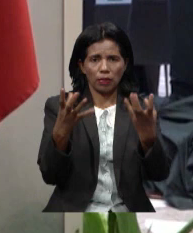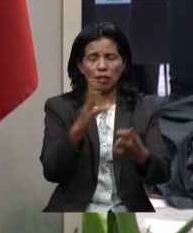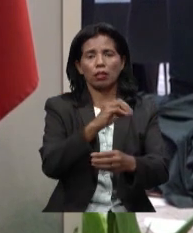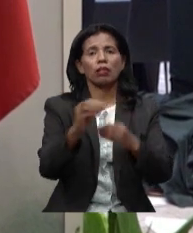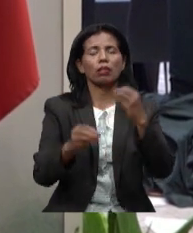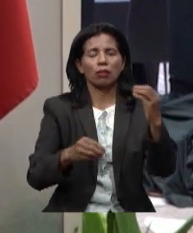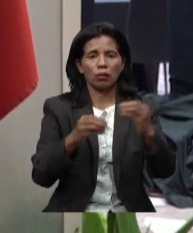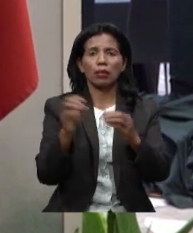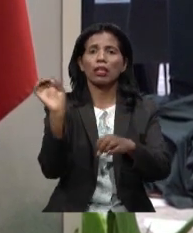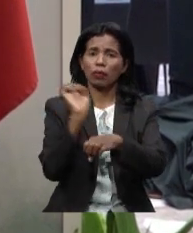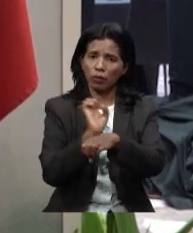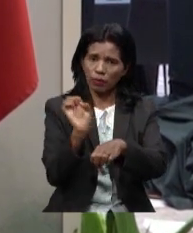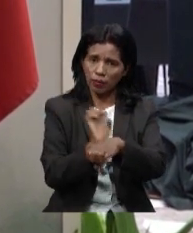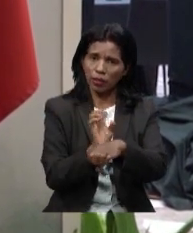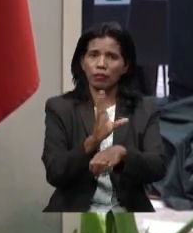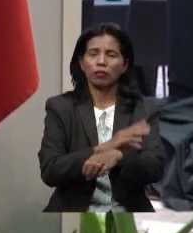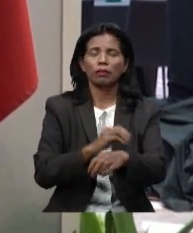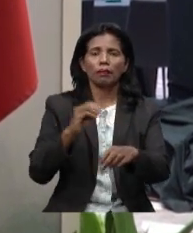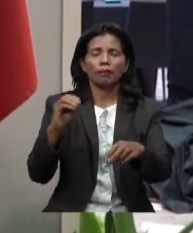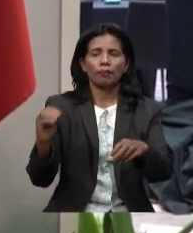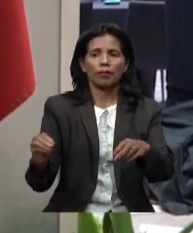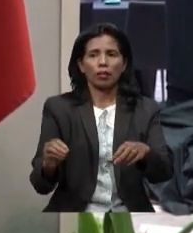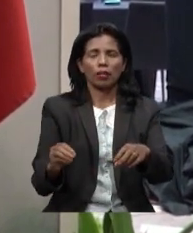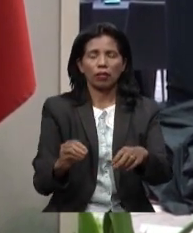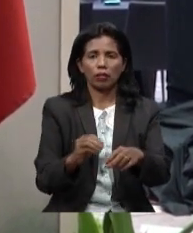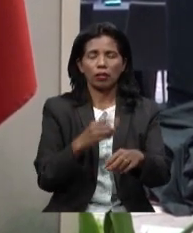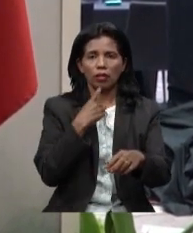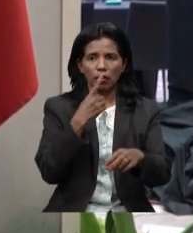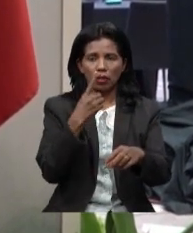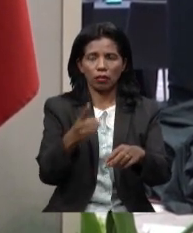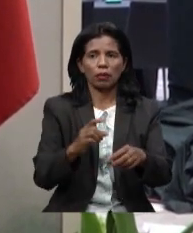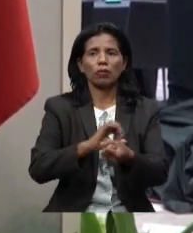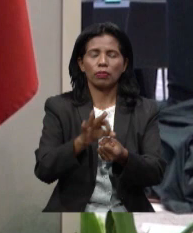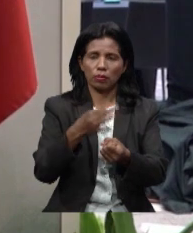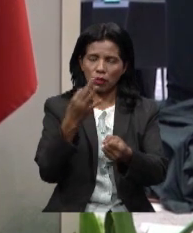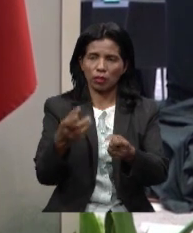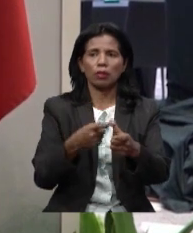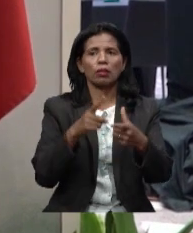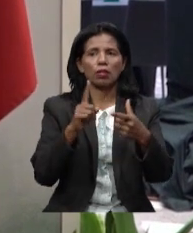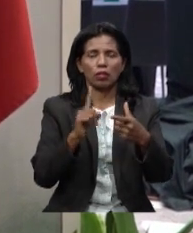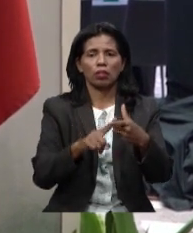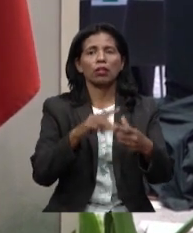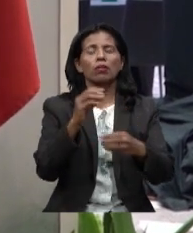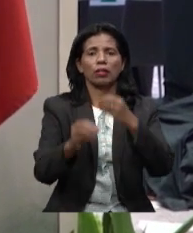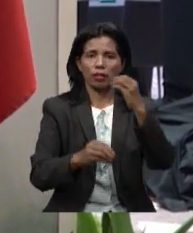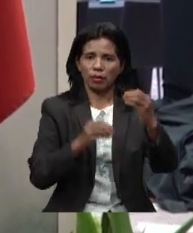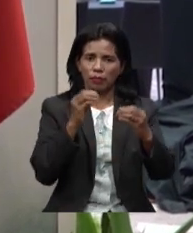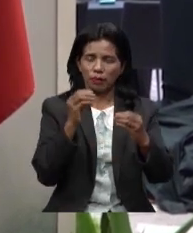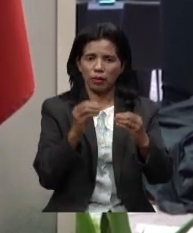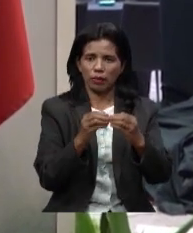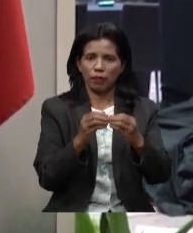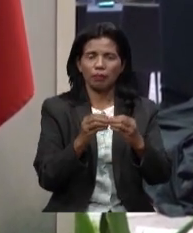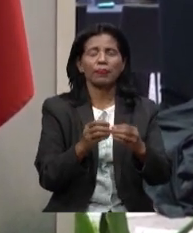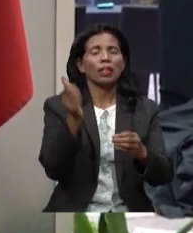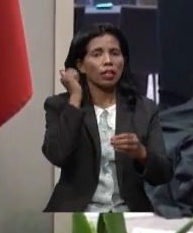liu economia pós COVID, depois mos sobre ASEAN